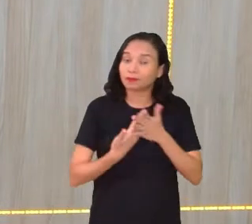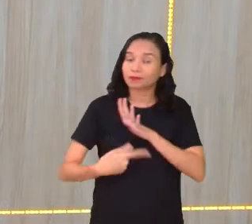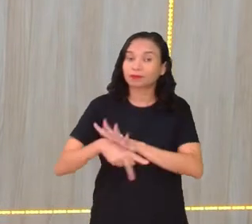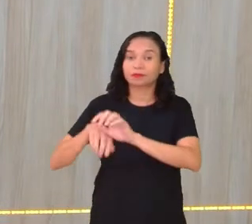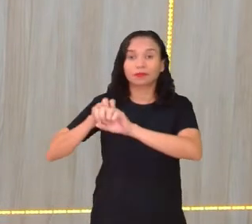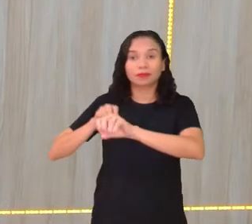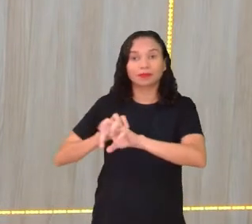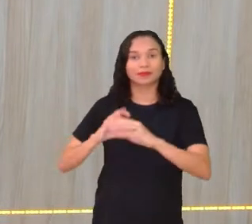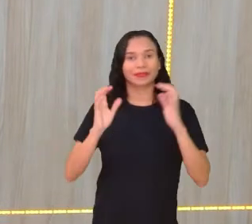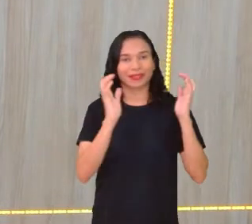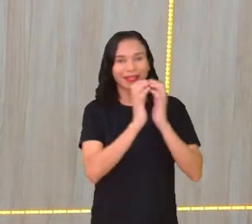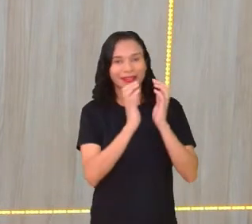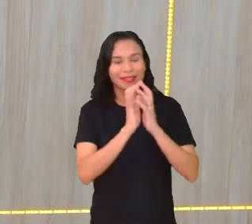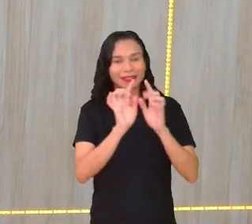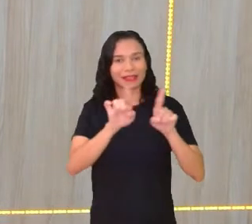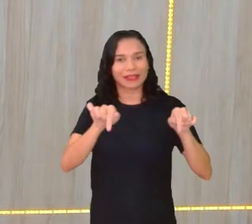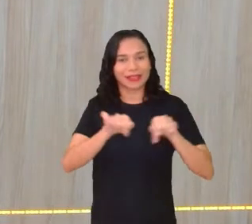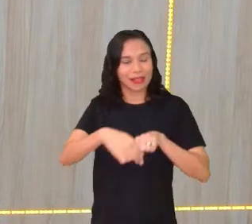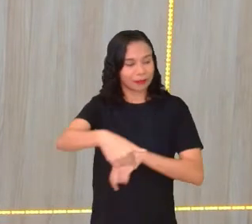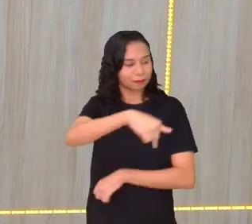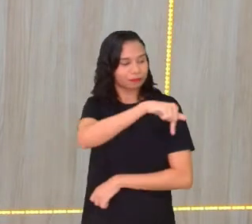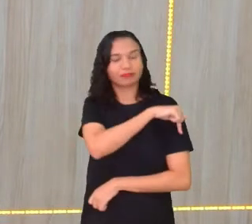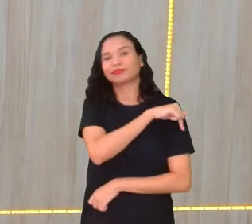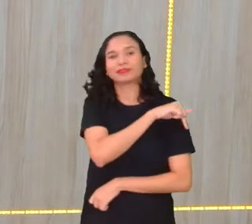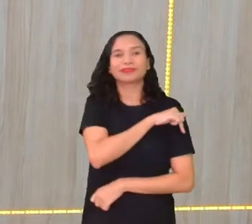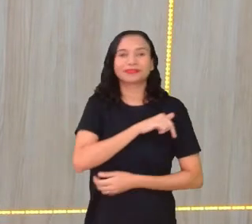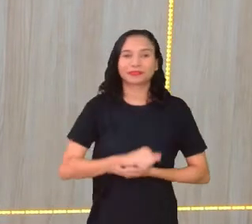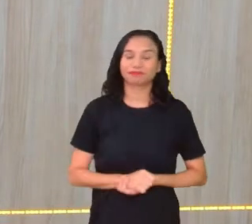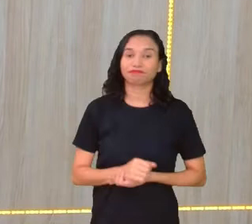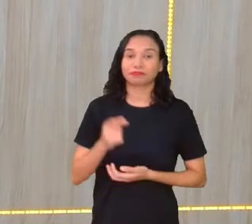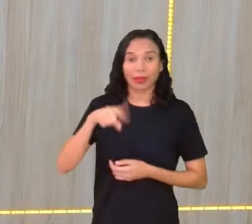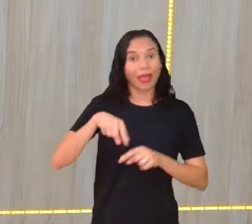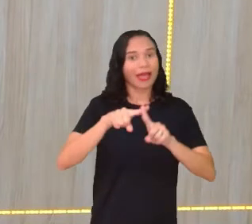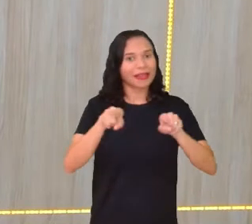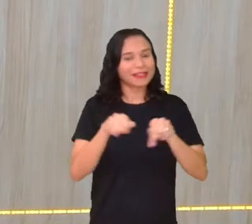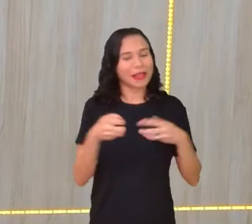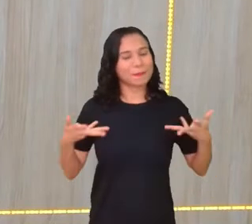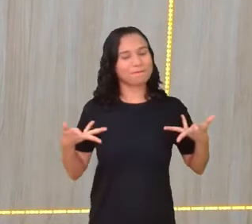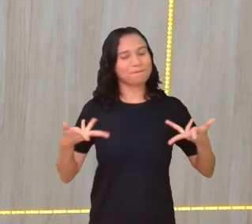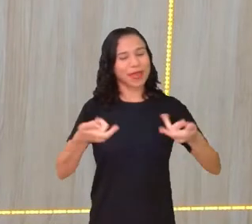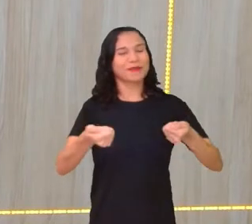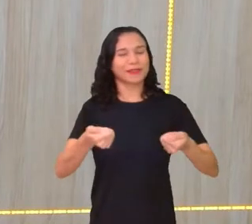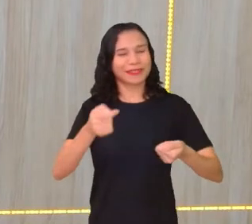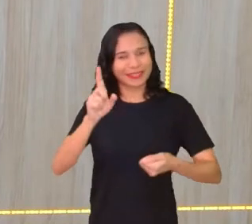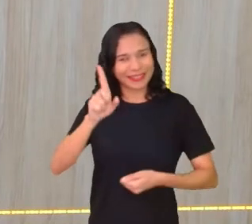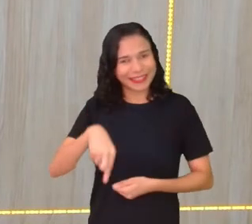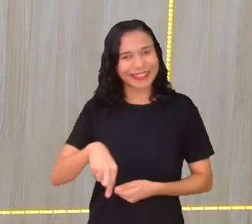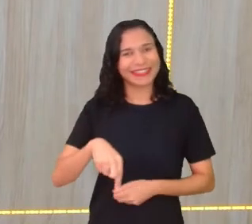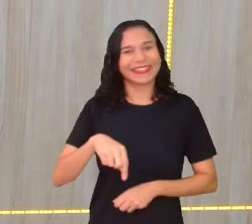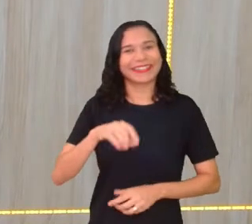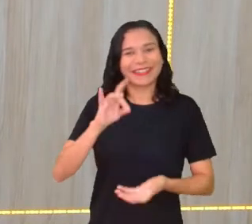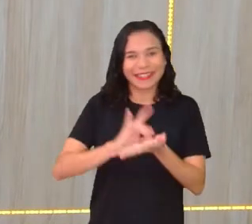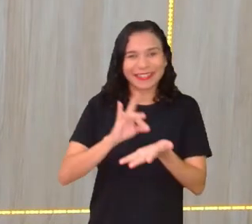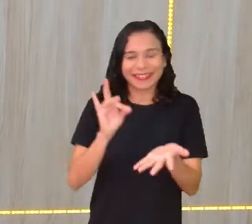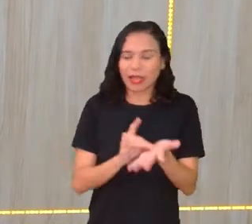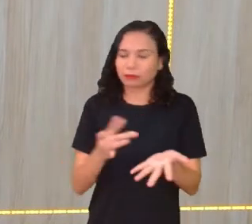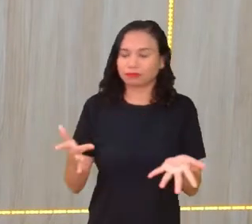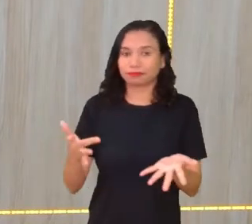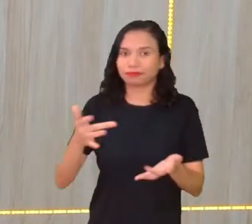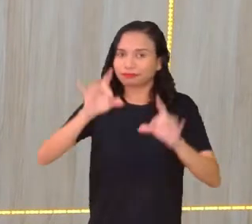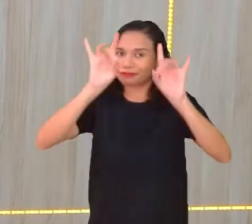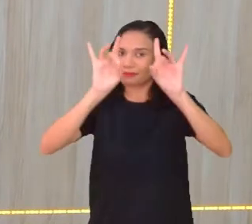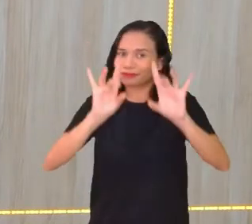Educa Recife para as turminhas do 7º ano. Essas turminhas maravilhosas, né? Dessa turma aí